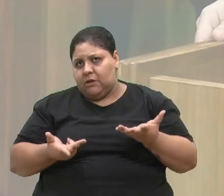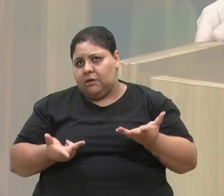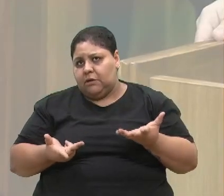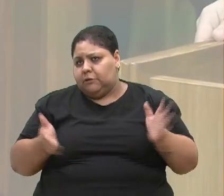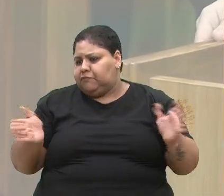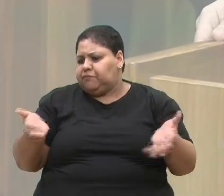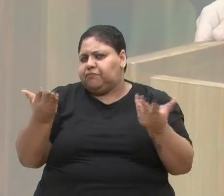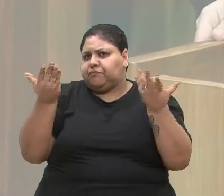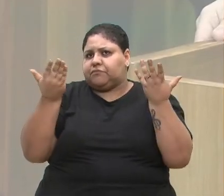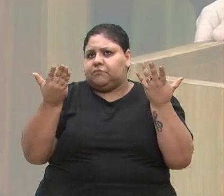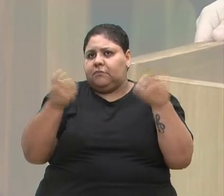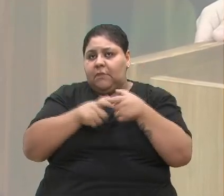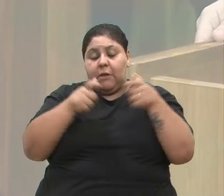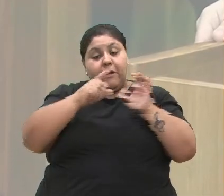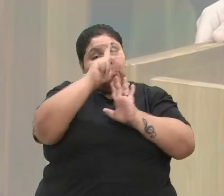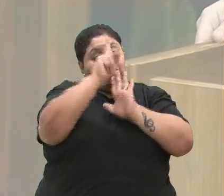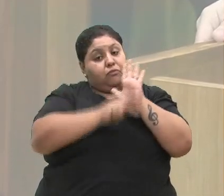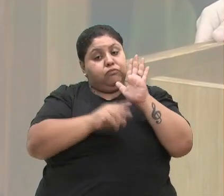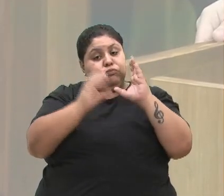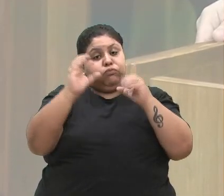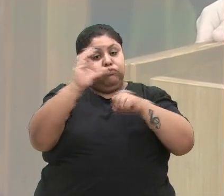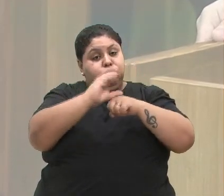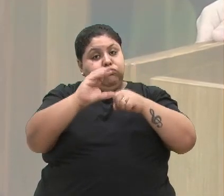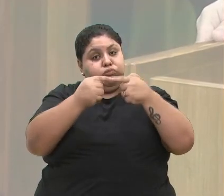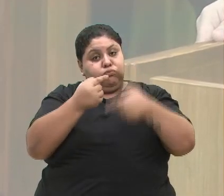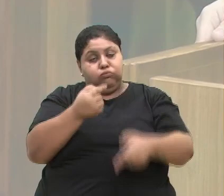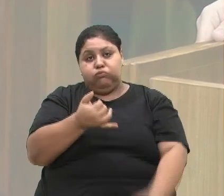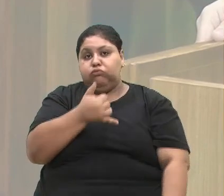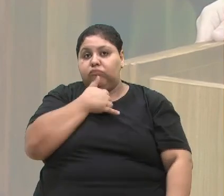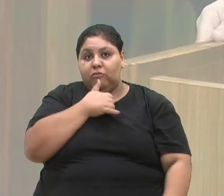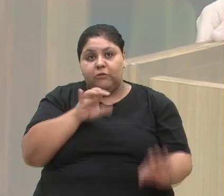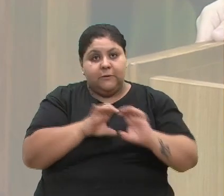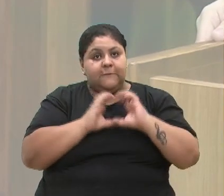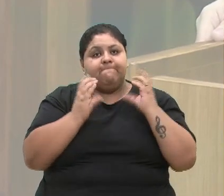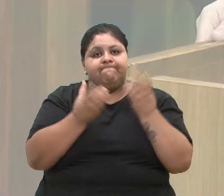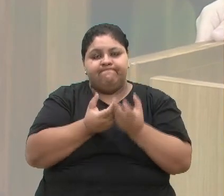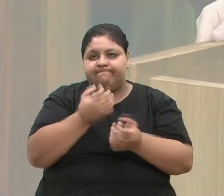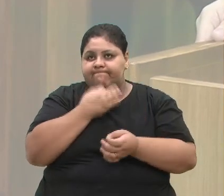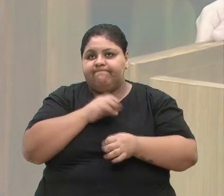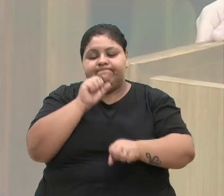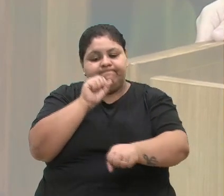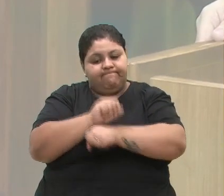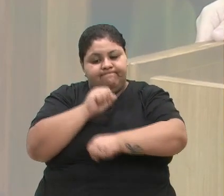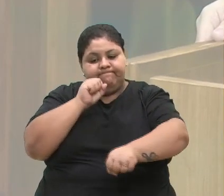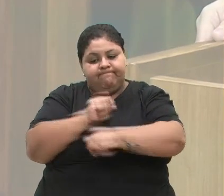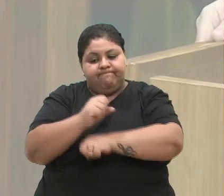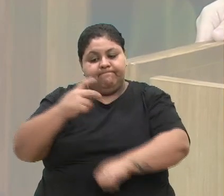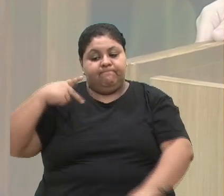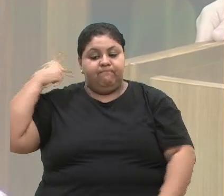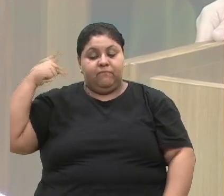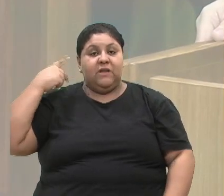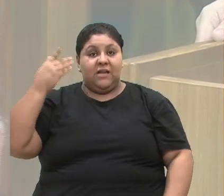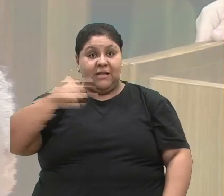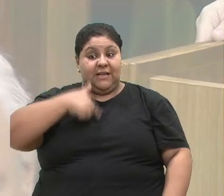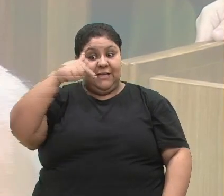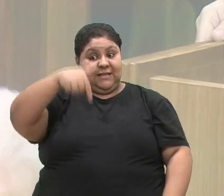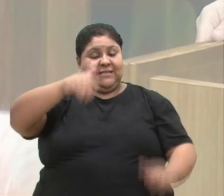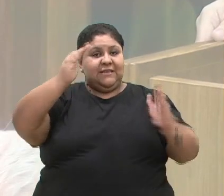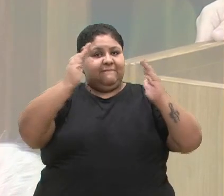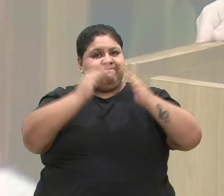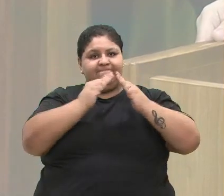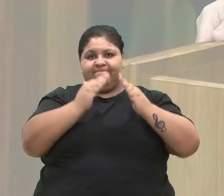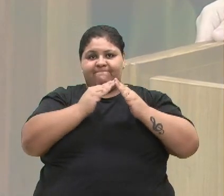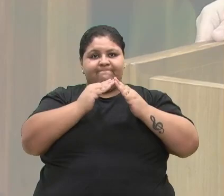são incondicional e, infelizmente, a comunidade caxiense que espera desses vereadores desta casa não